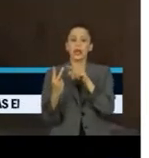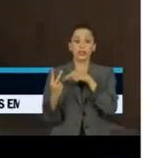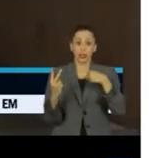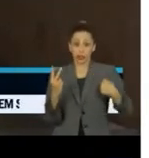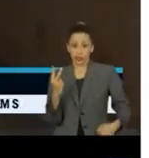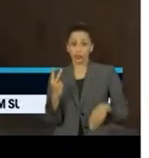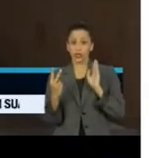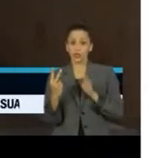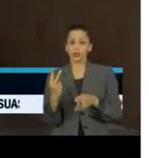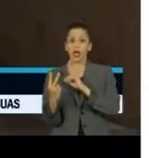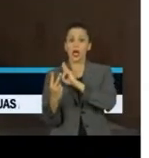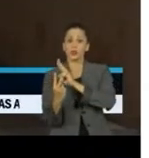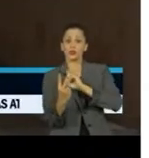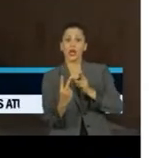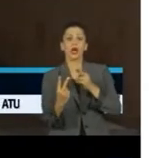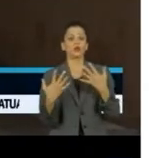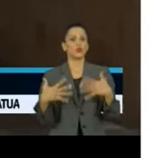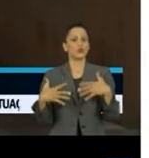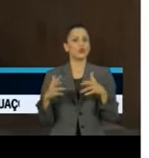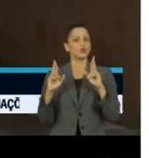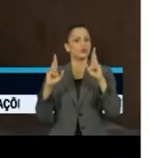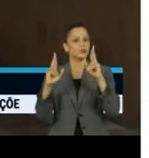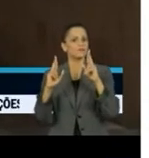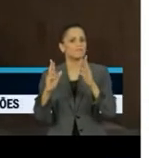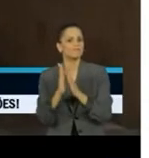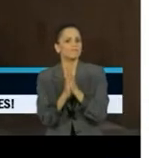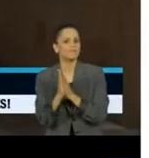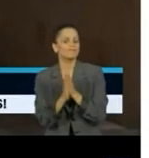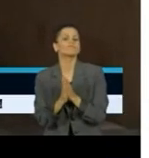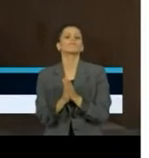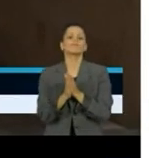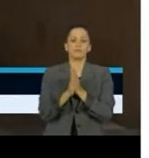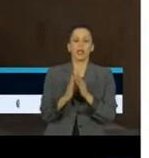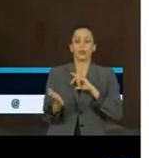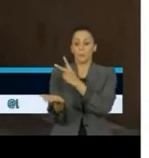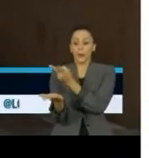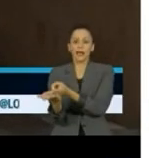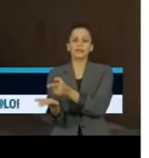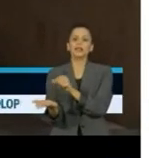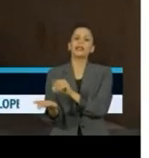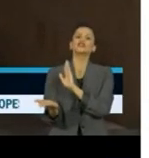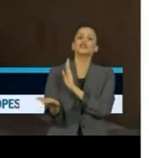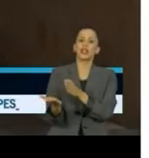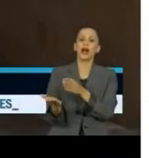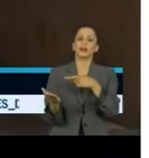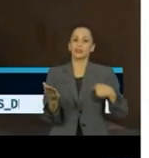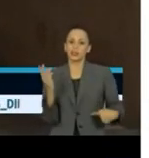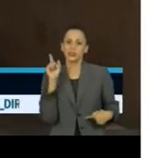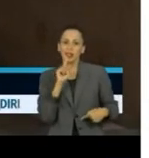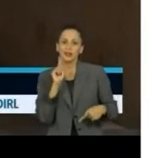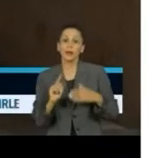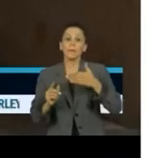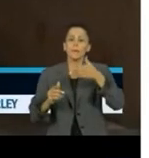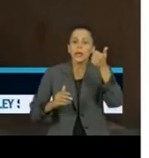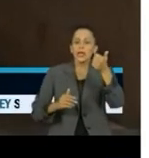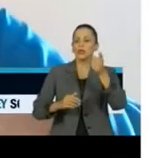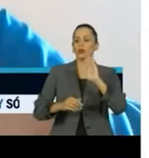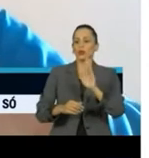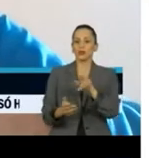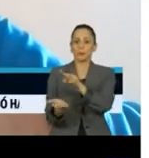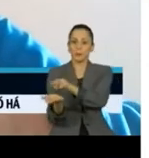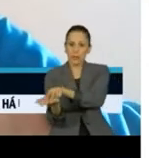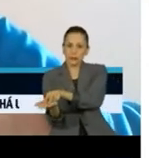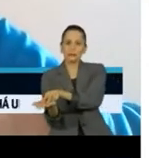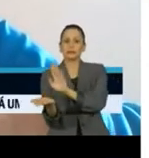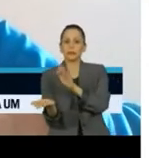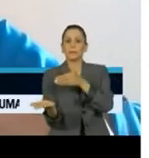os resultados foram promissores, com os pacientes apresentando melhoras a partir do 2º dia de aplicação.